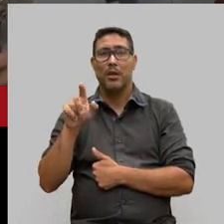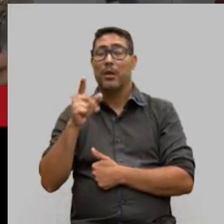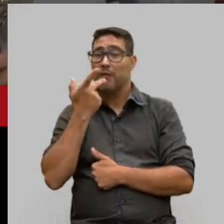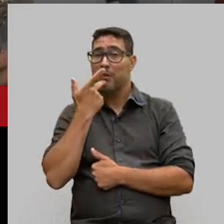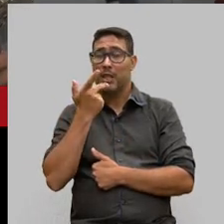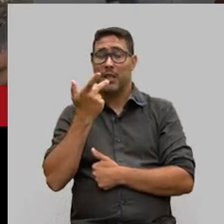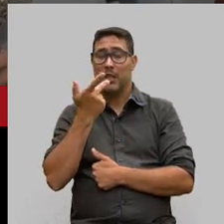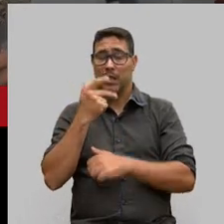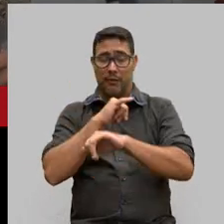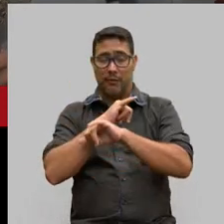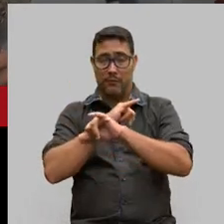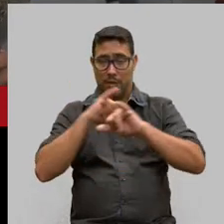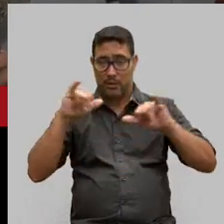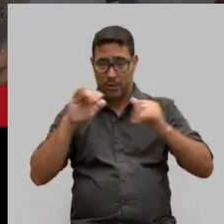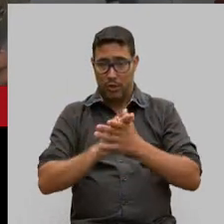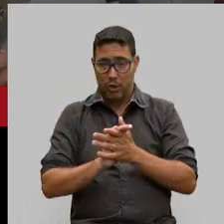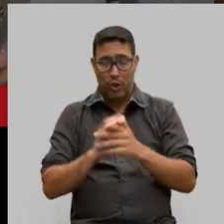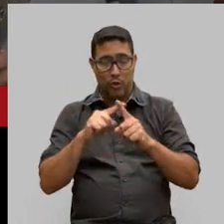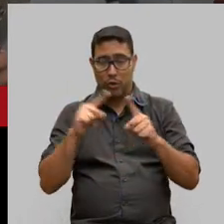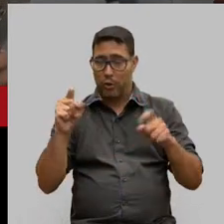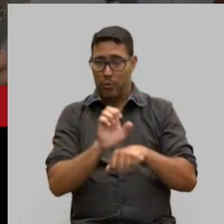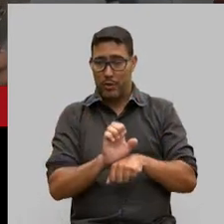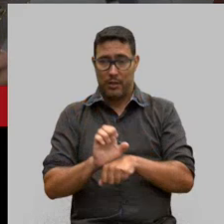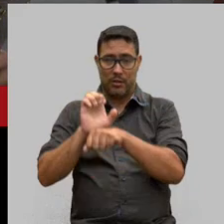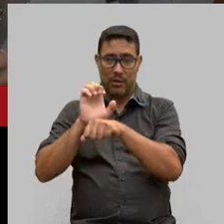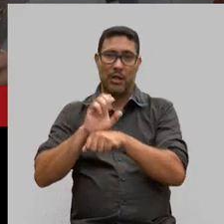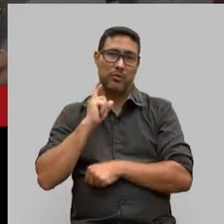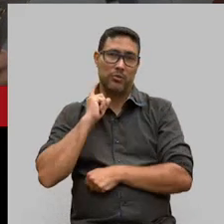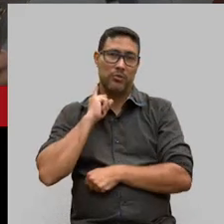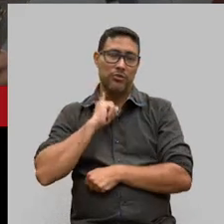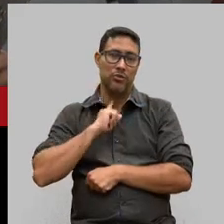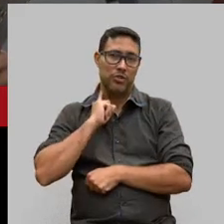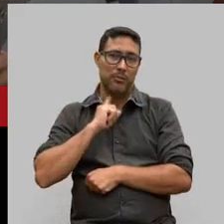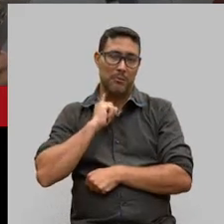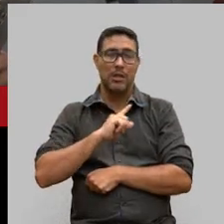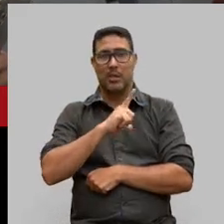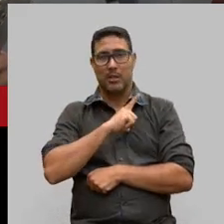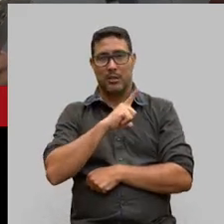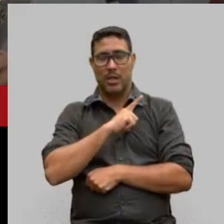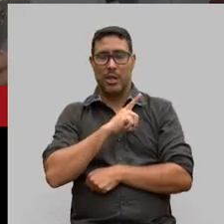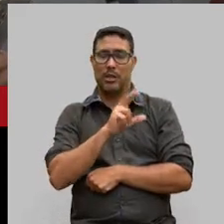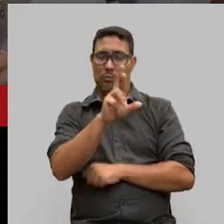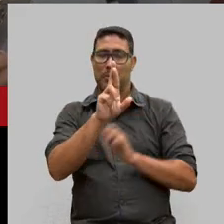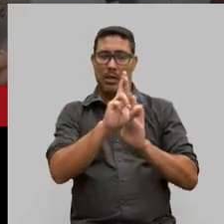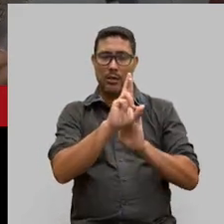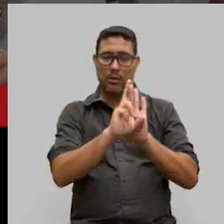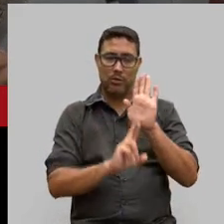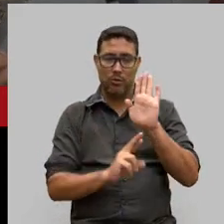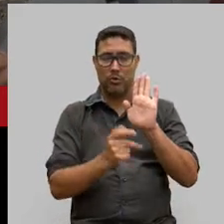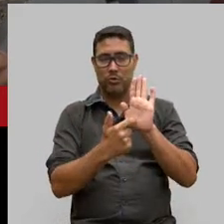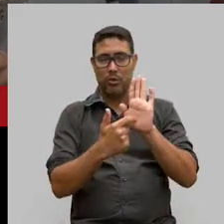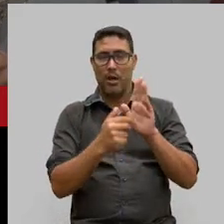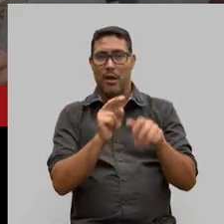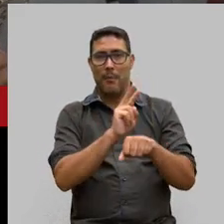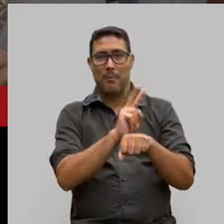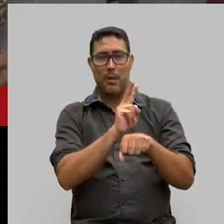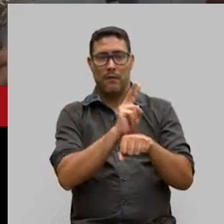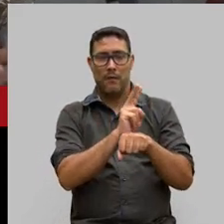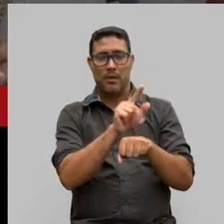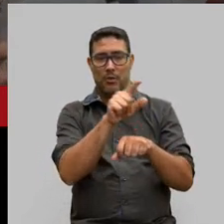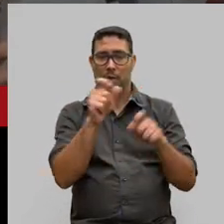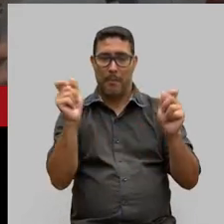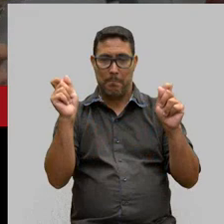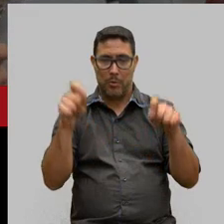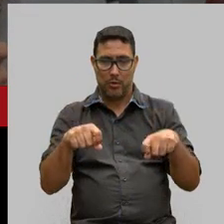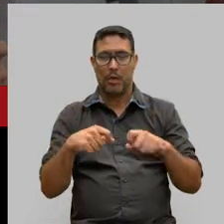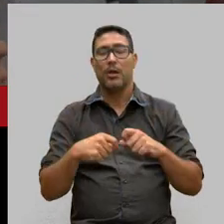apenas o estado de Minas tem através de uma resolução a previsão da possibilidade do